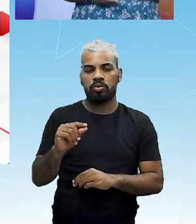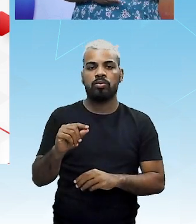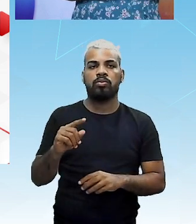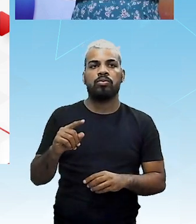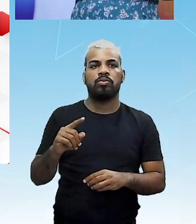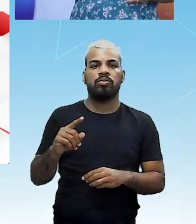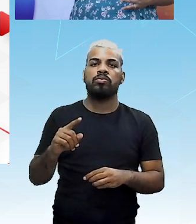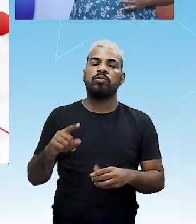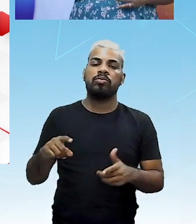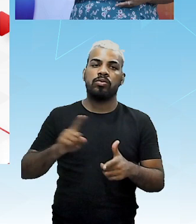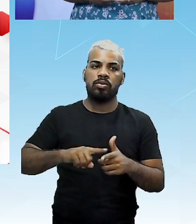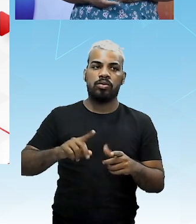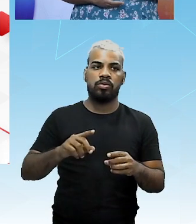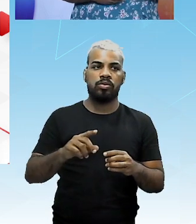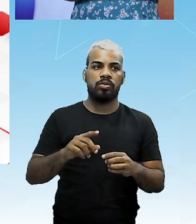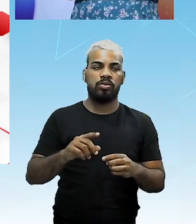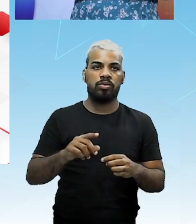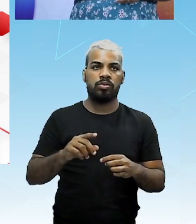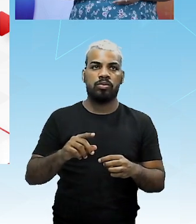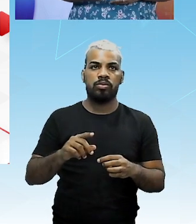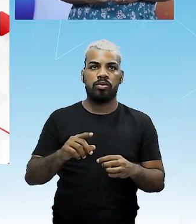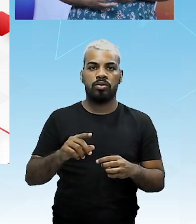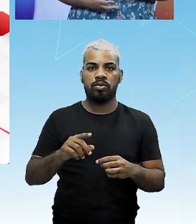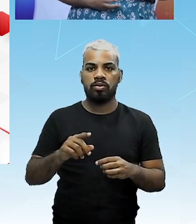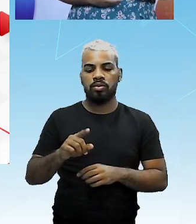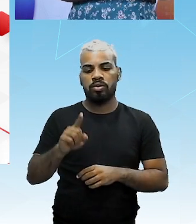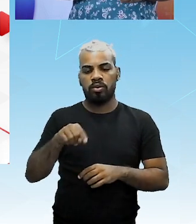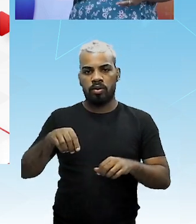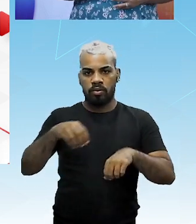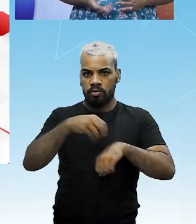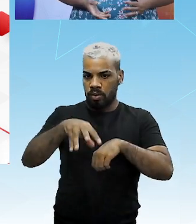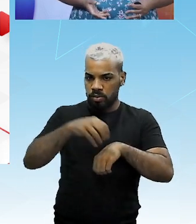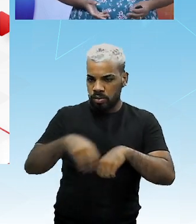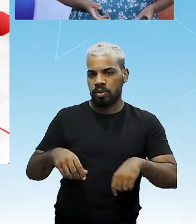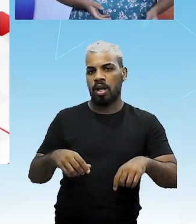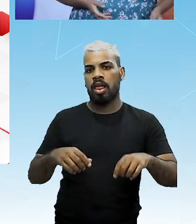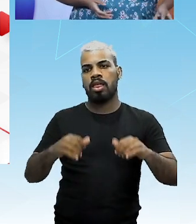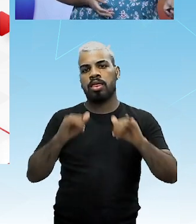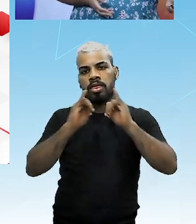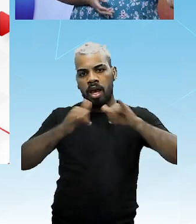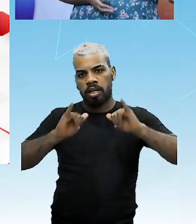situações. Não é só a informatividade, como também a descrição, como também a narração.